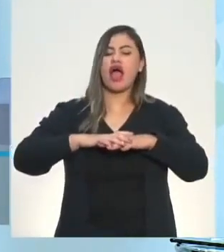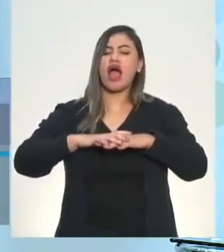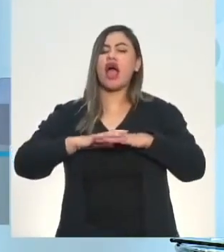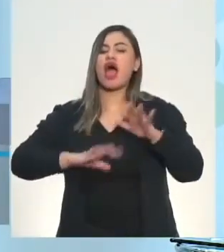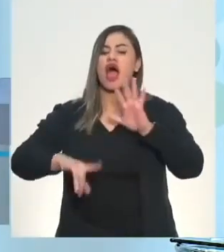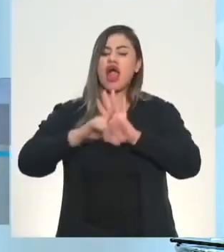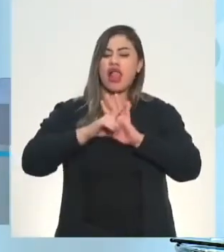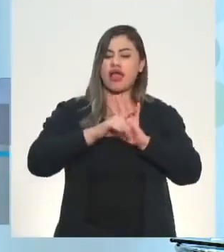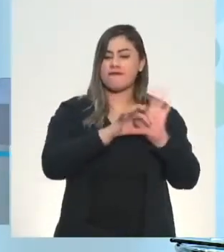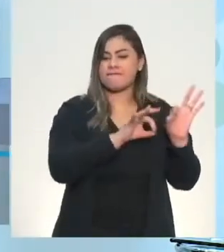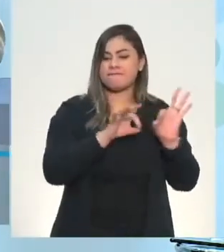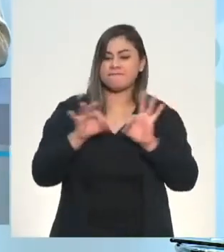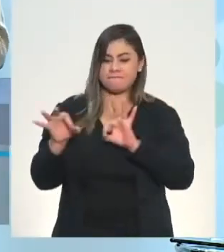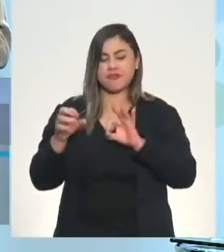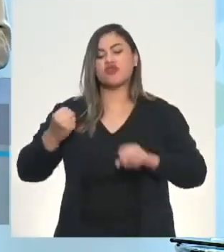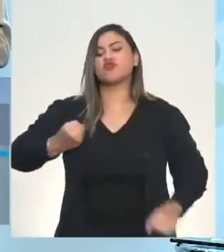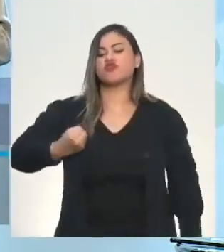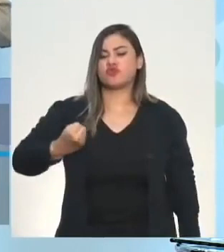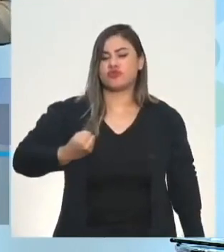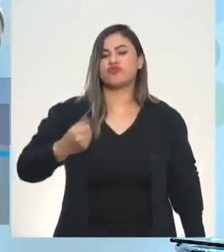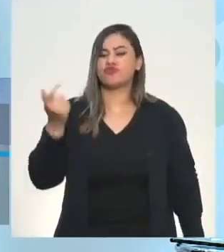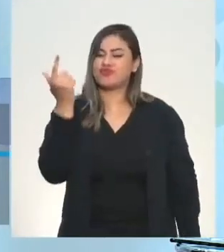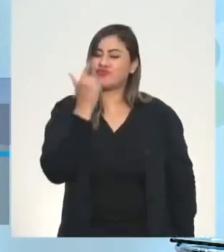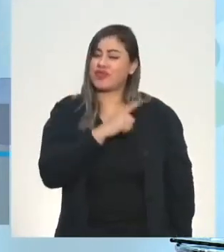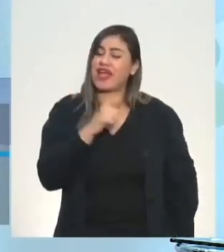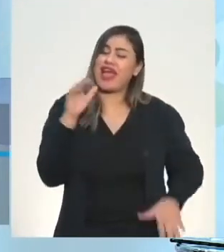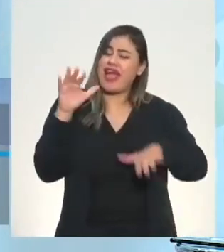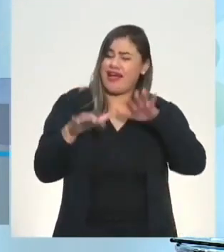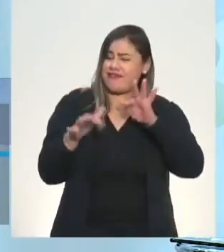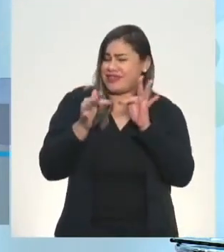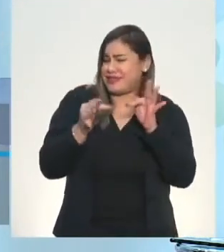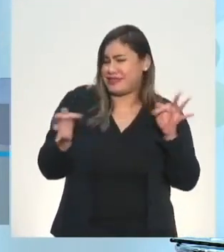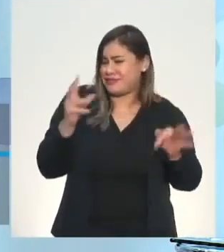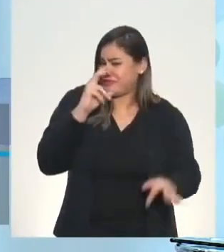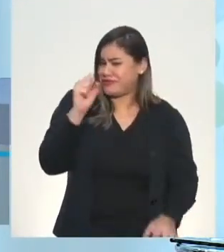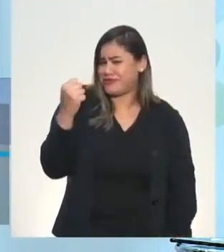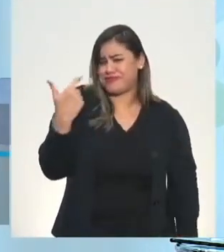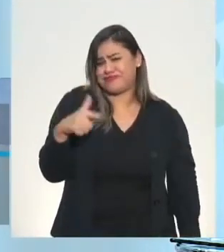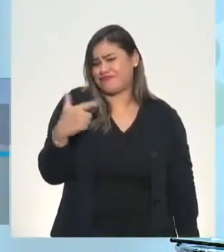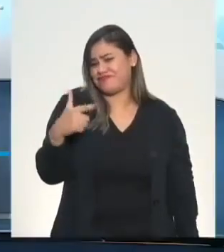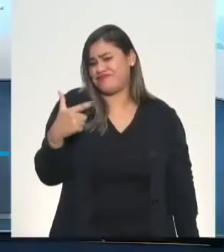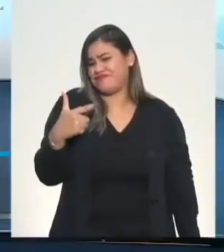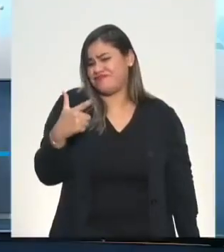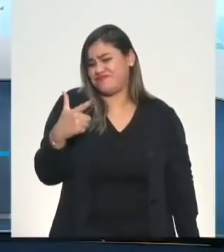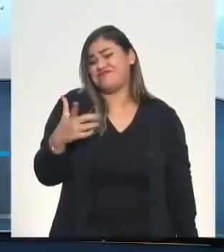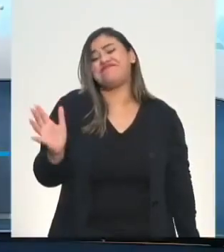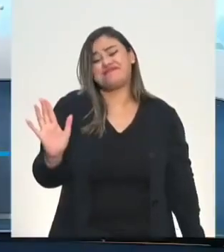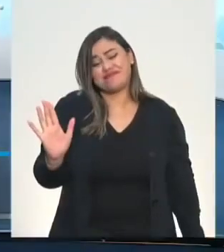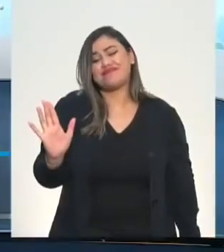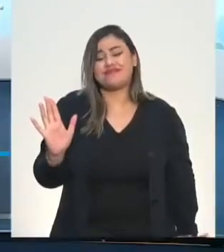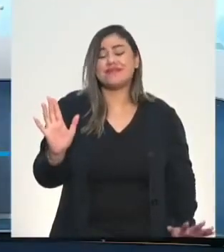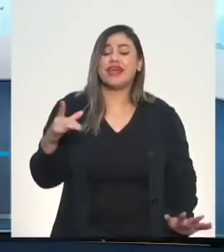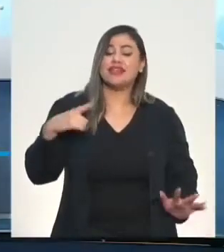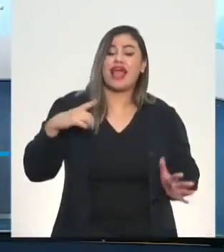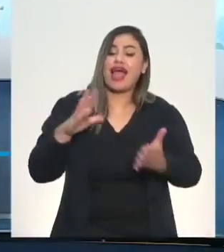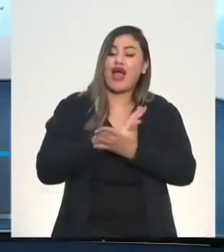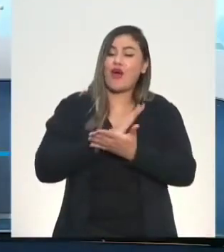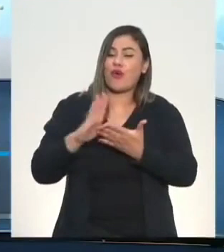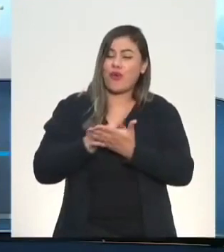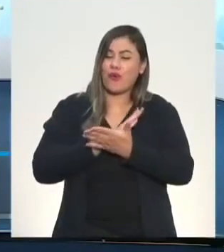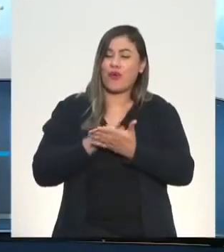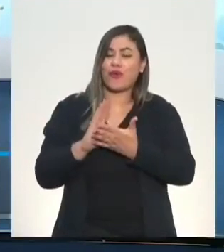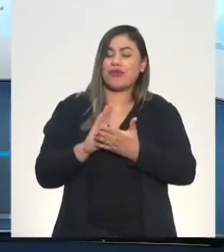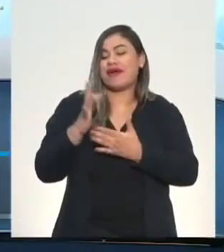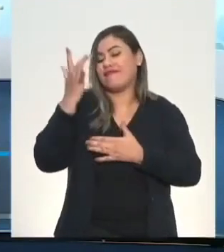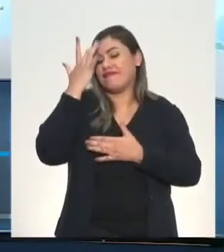faz com que ela seja construída. Às vezes não é tão simples quanto quanto parece. Então, a gente vai ter expressões, né, sequências